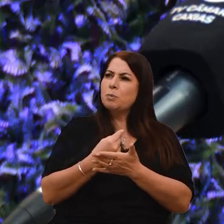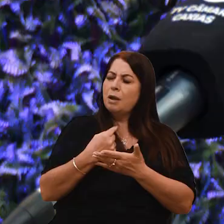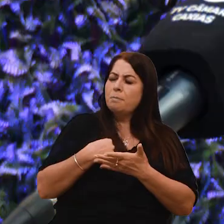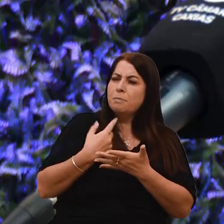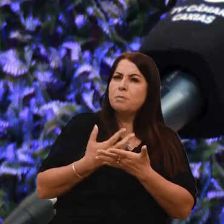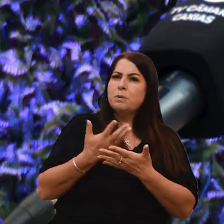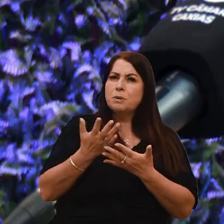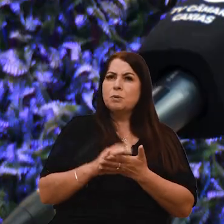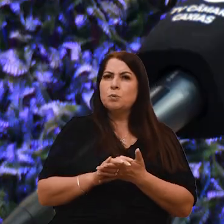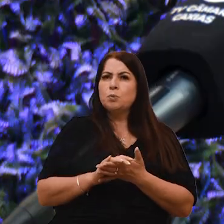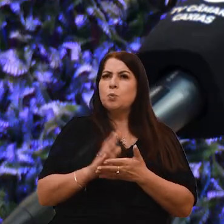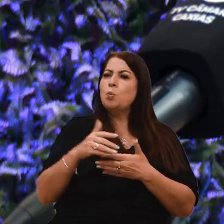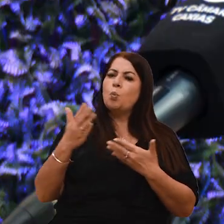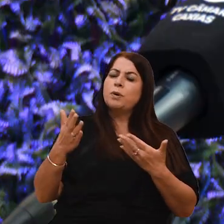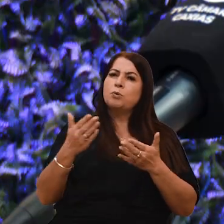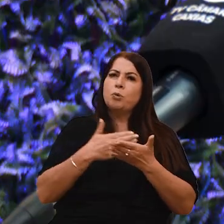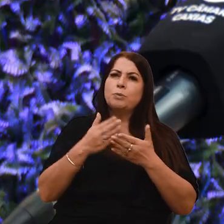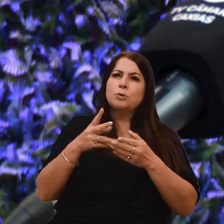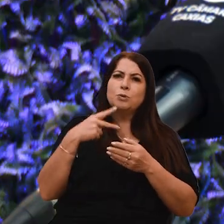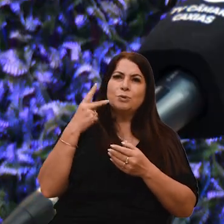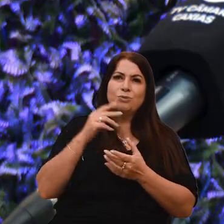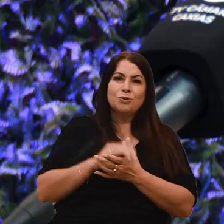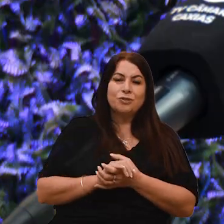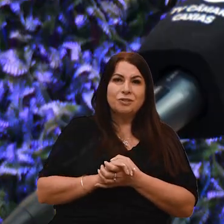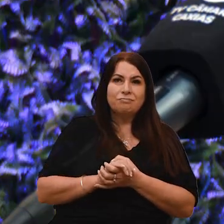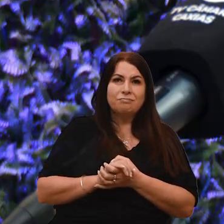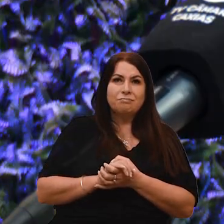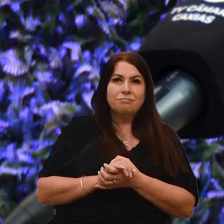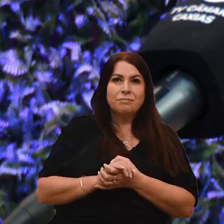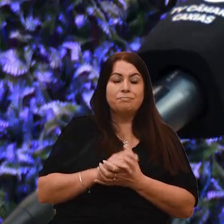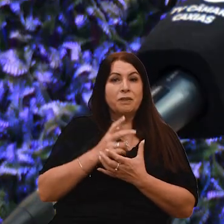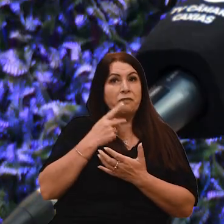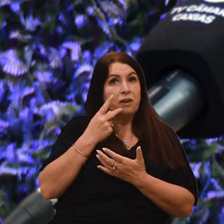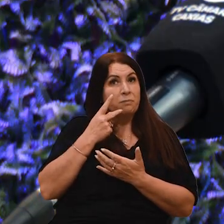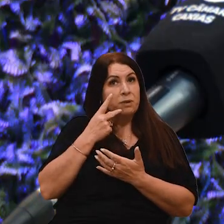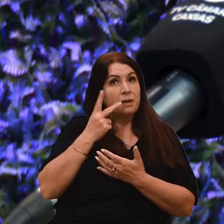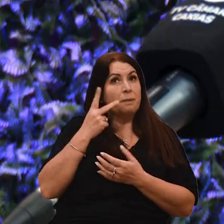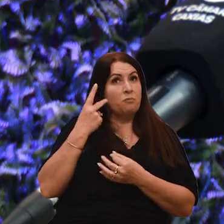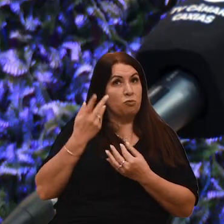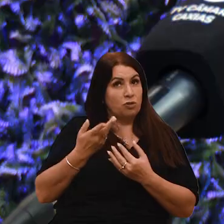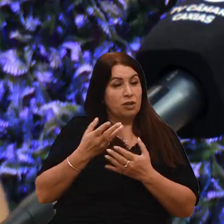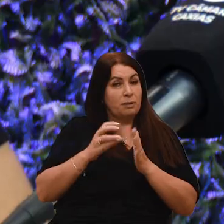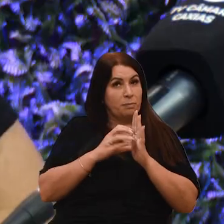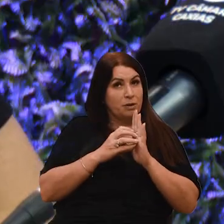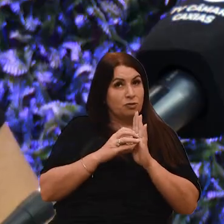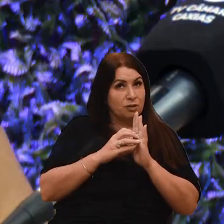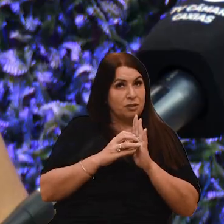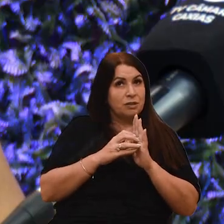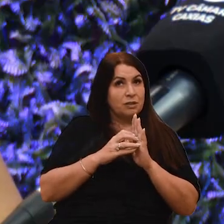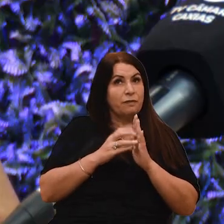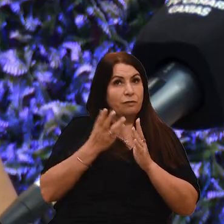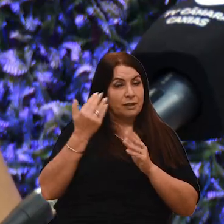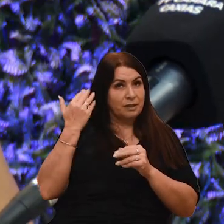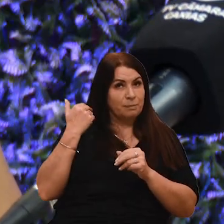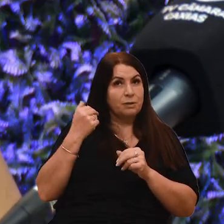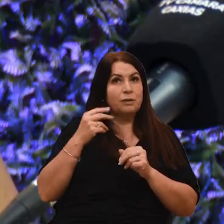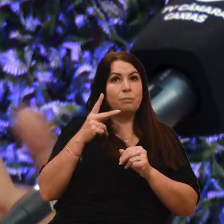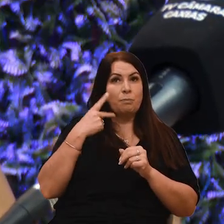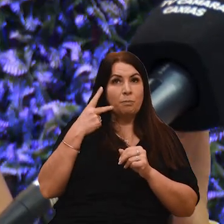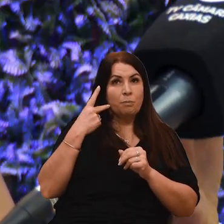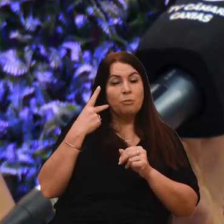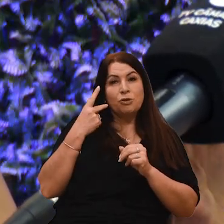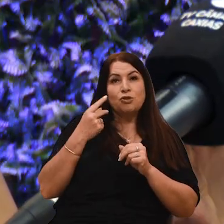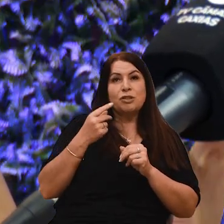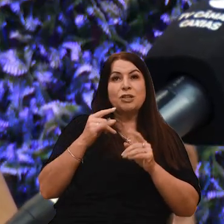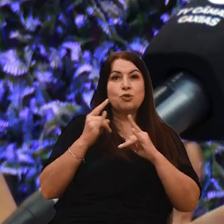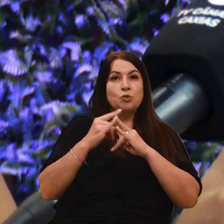assim, quando que tu começou na política? Aí eu digo, se é política partidária, já foi um tempo. Se é política agora